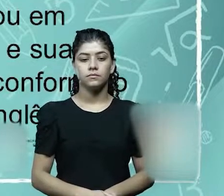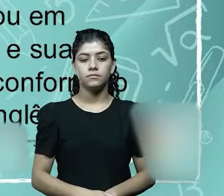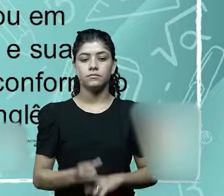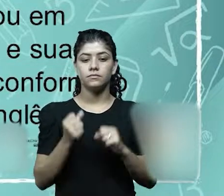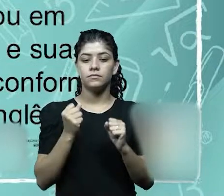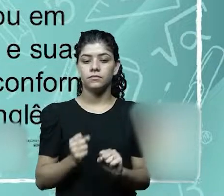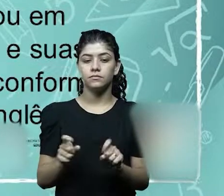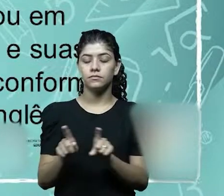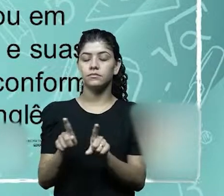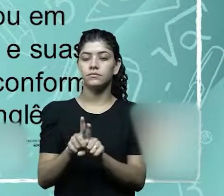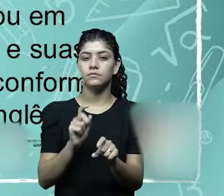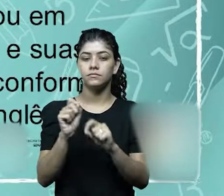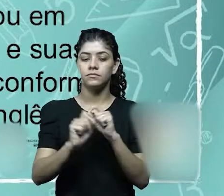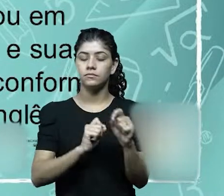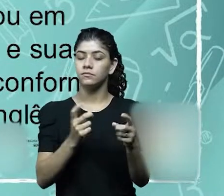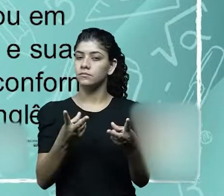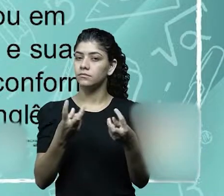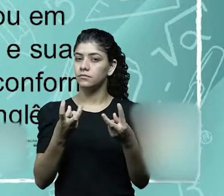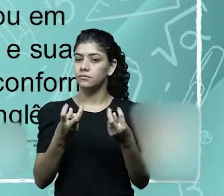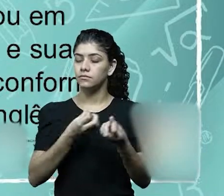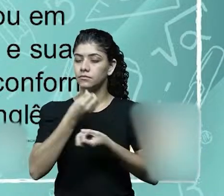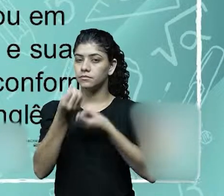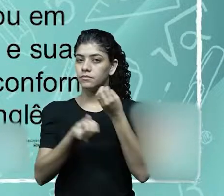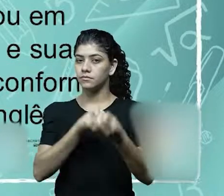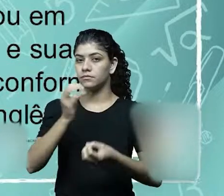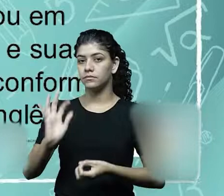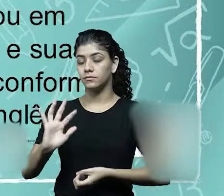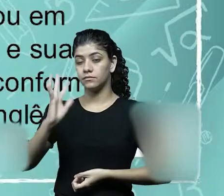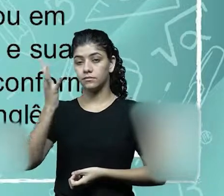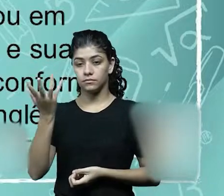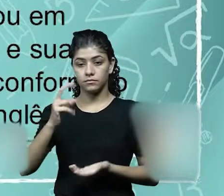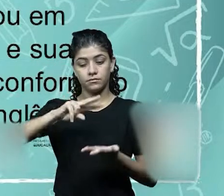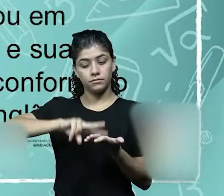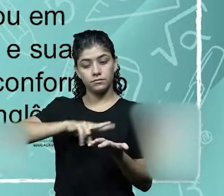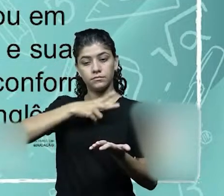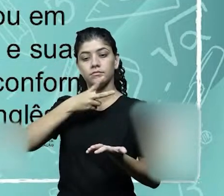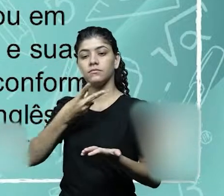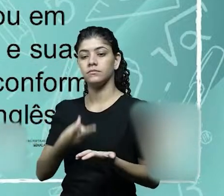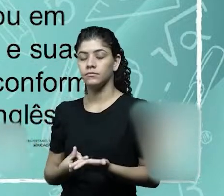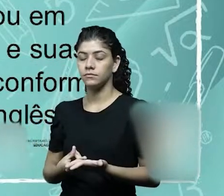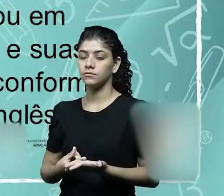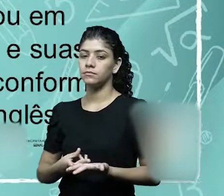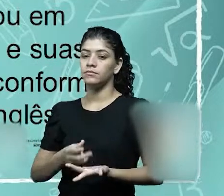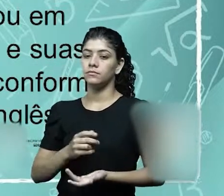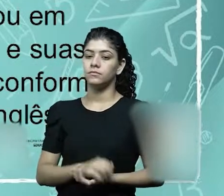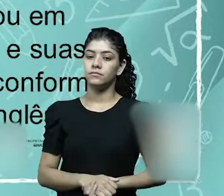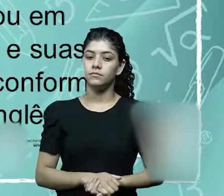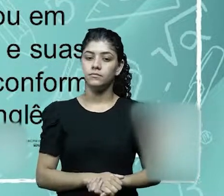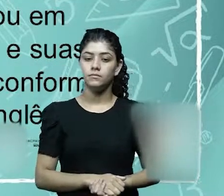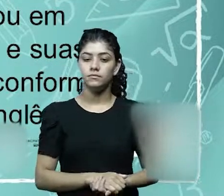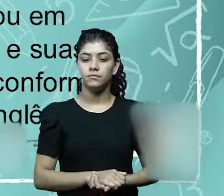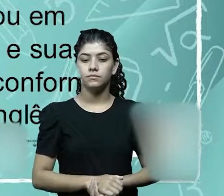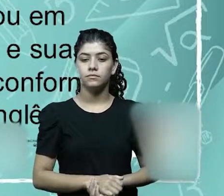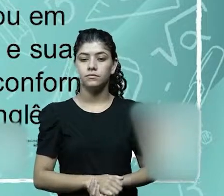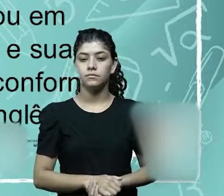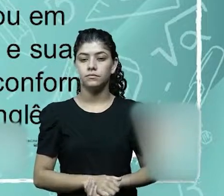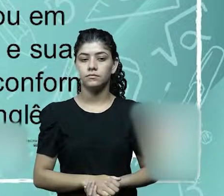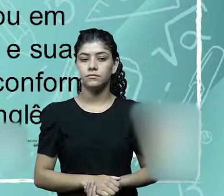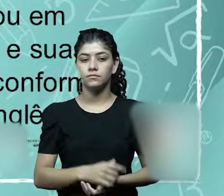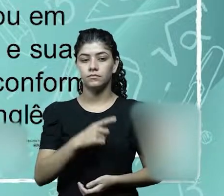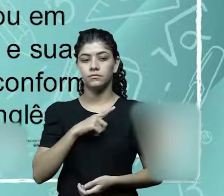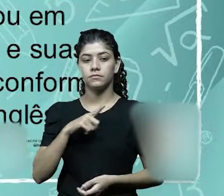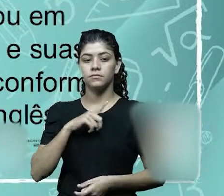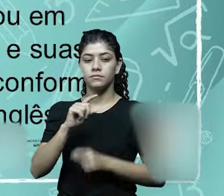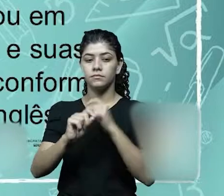podemos observar como é feita essa conversão, tá, de uma polegada para milímetros. Então aqui nós temos,